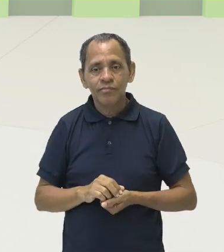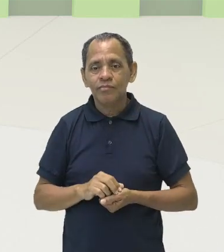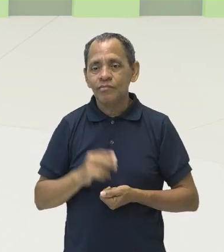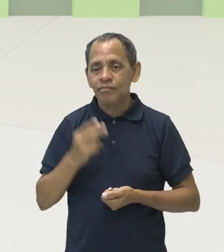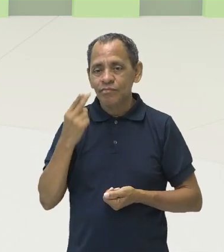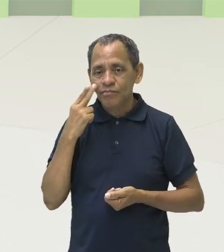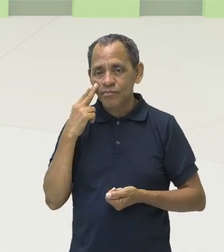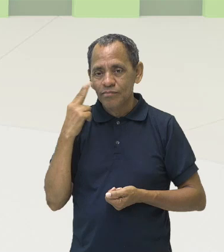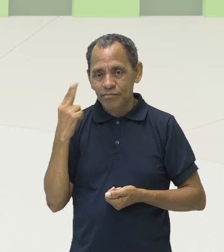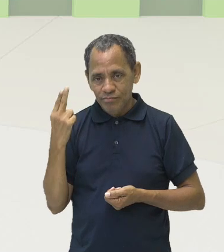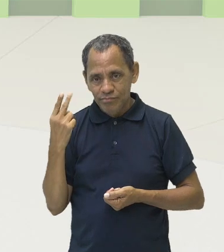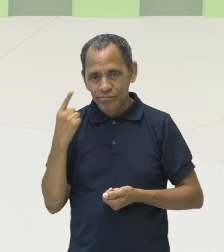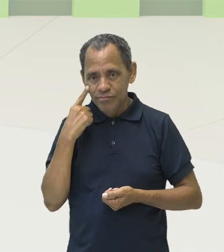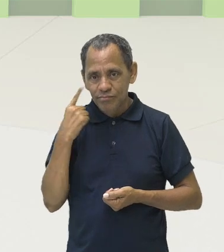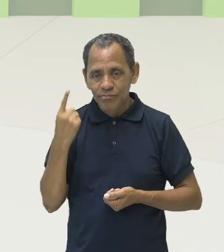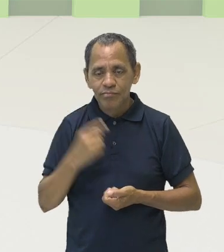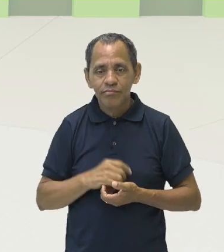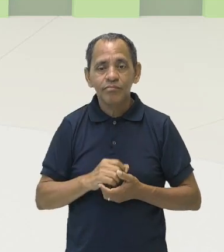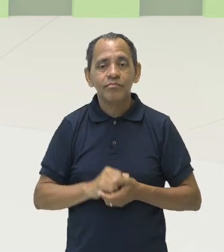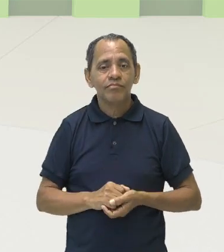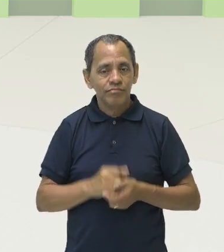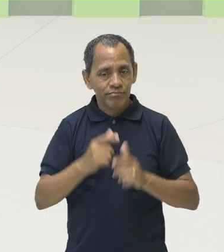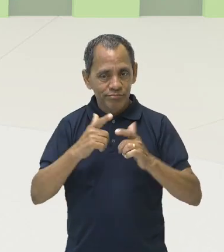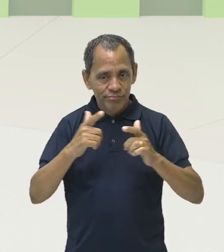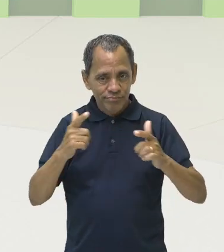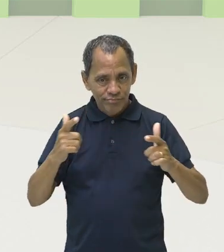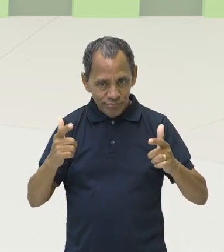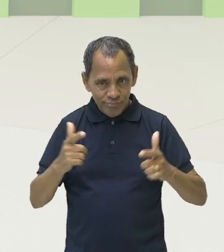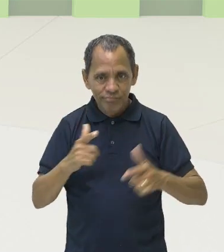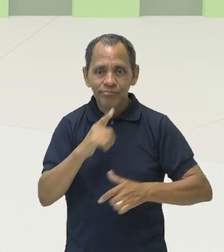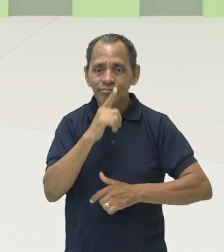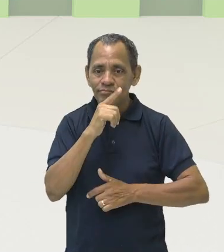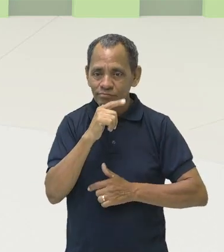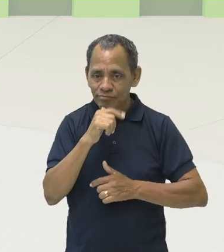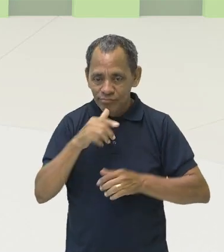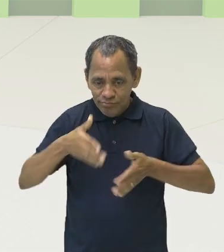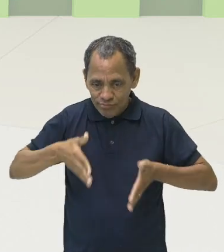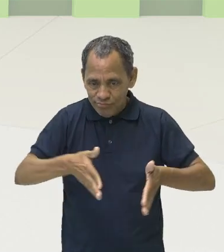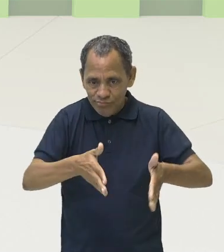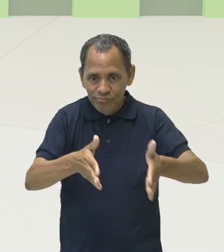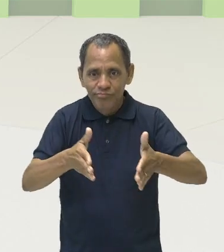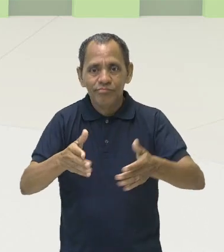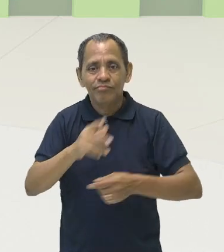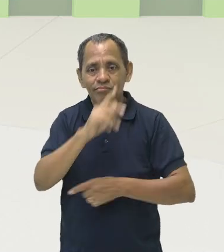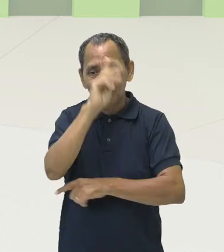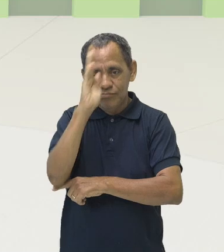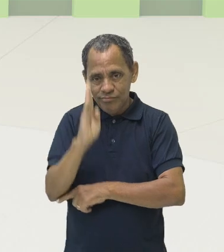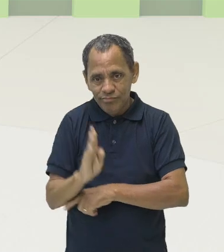ver qual é o maior rio, né, do nosso país. Observem aqui.